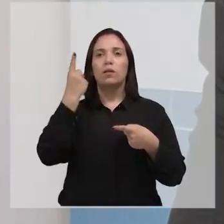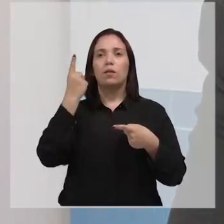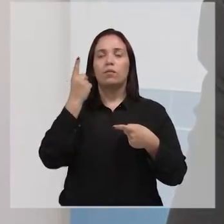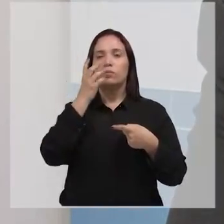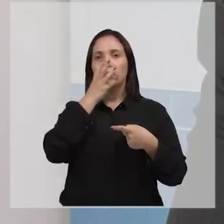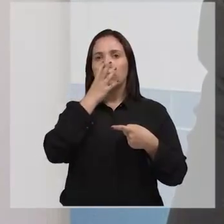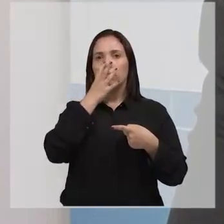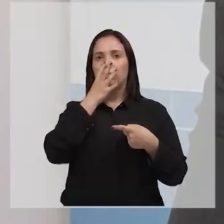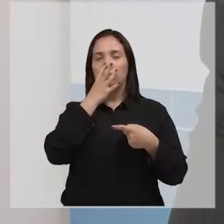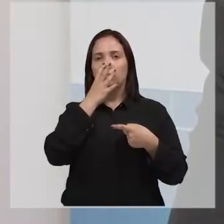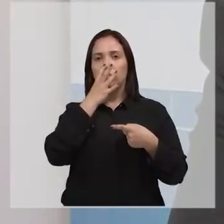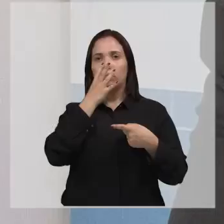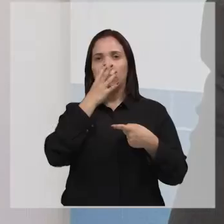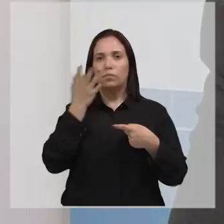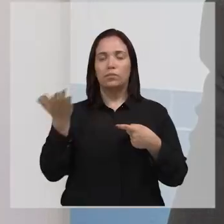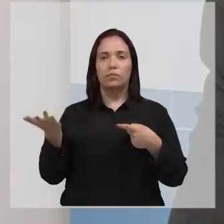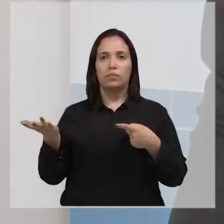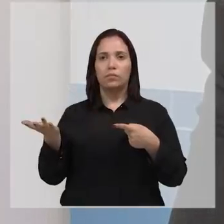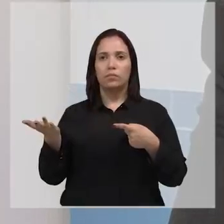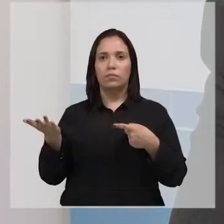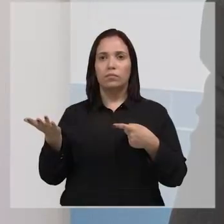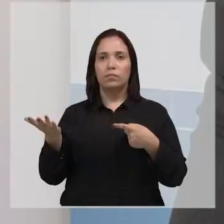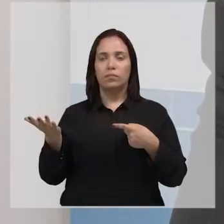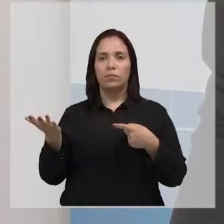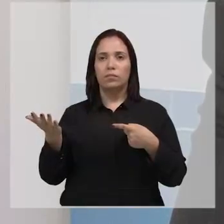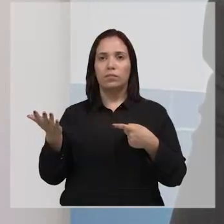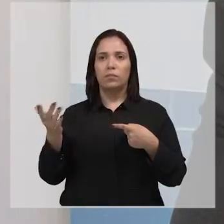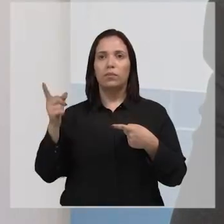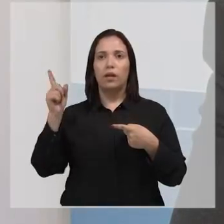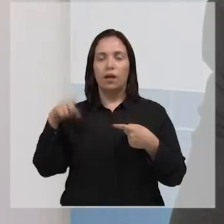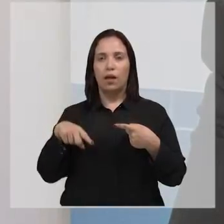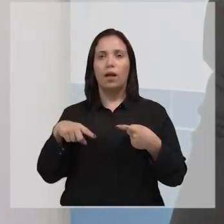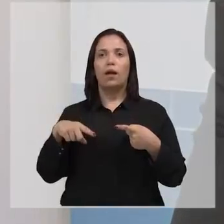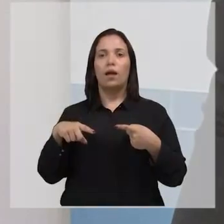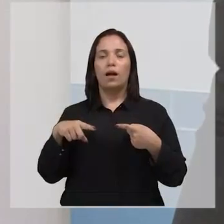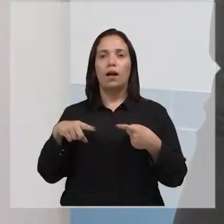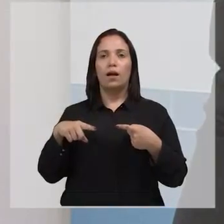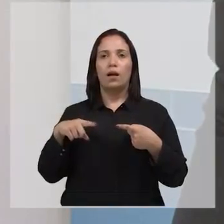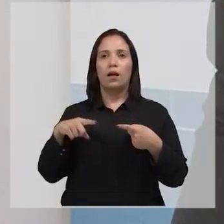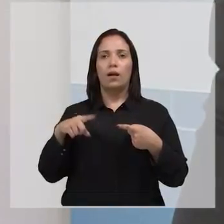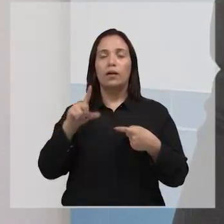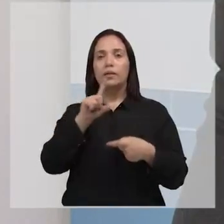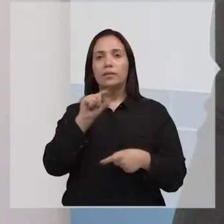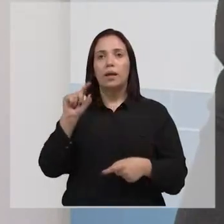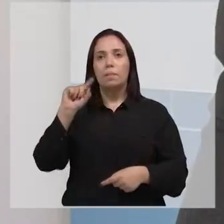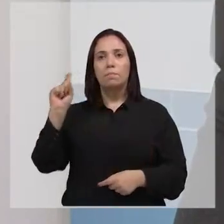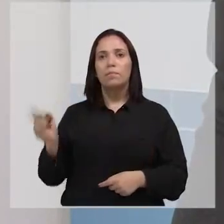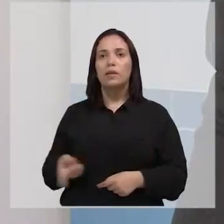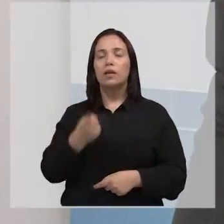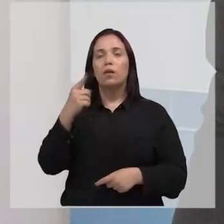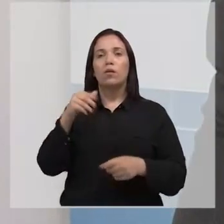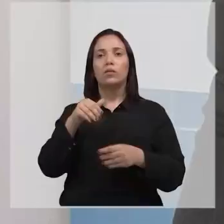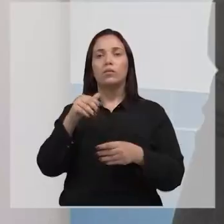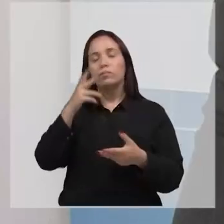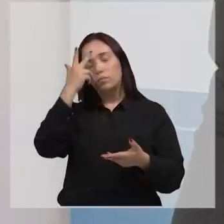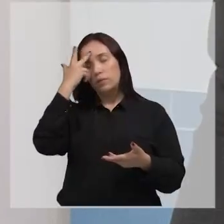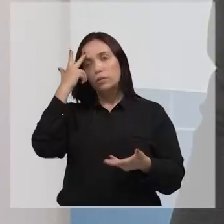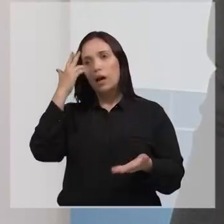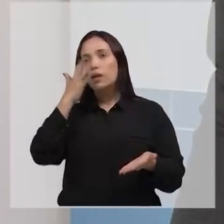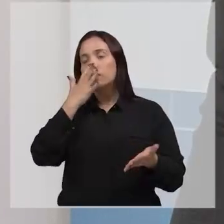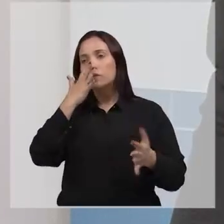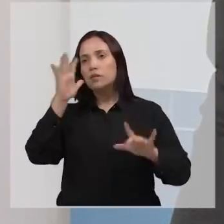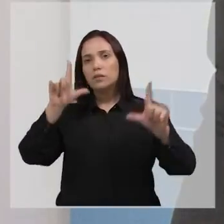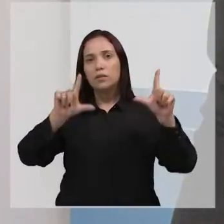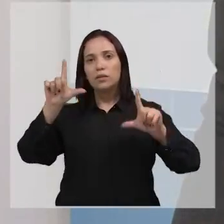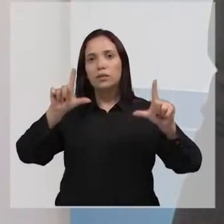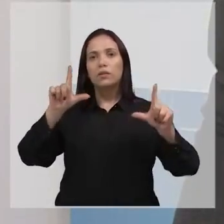espectadores. O Brasil é praticamente o número de eleitores do Brasil. São 100 milhões de eleitores. 100 milhões de espectadores.